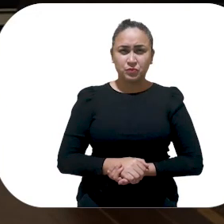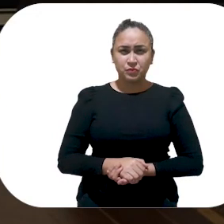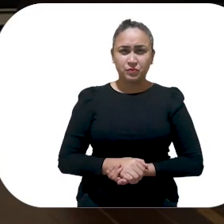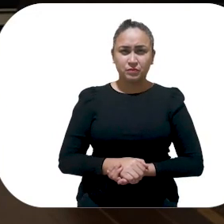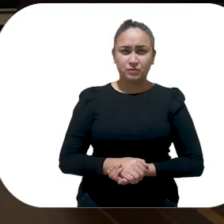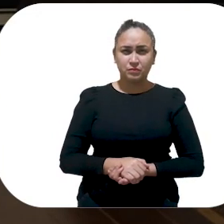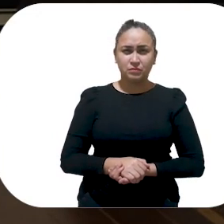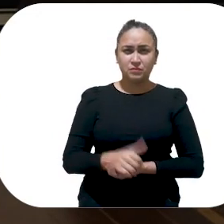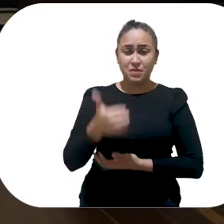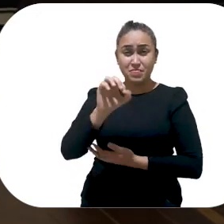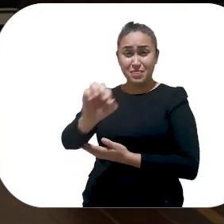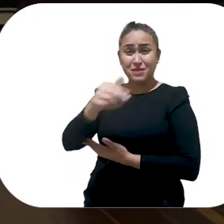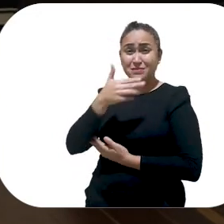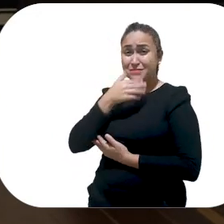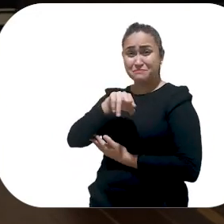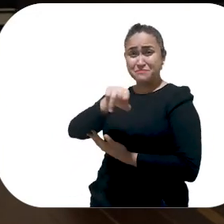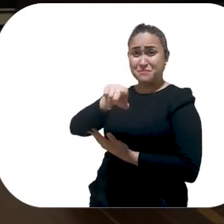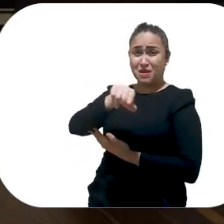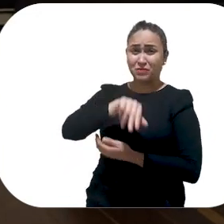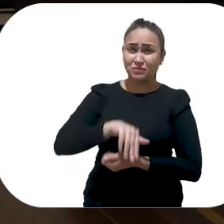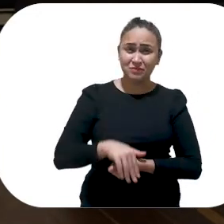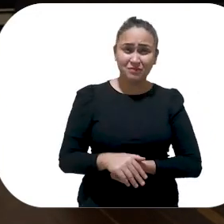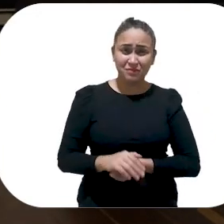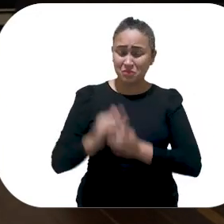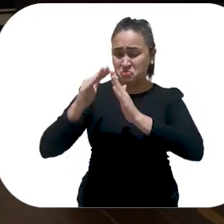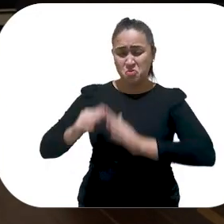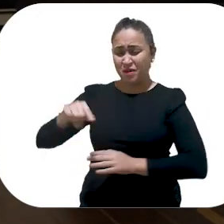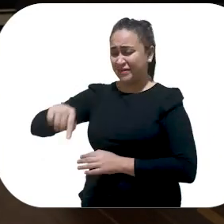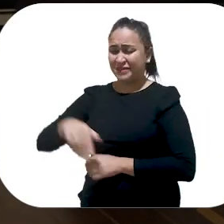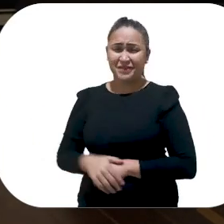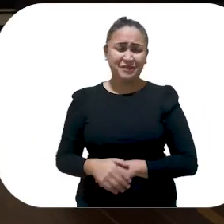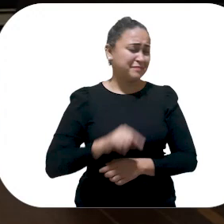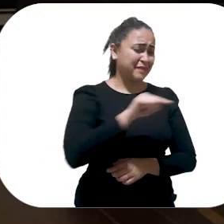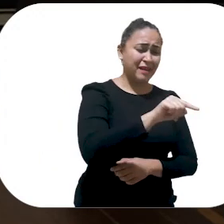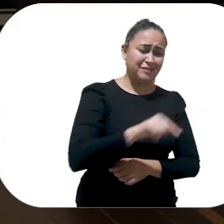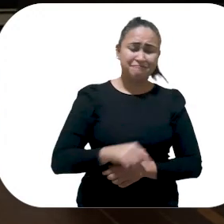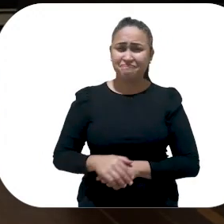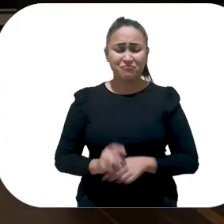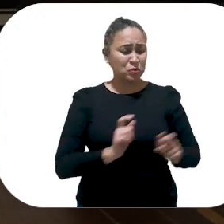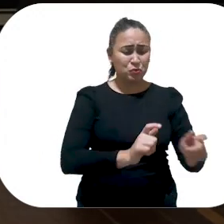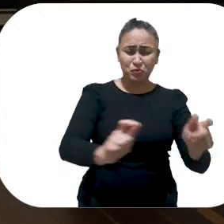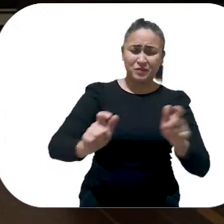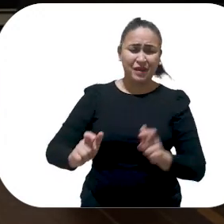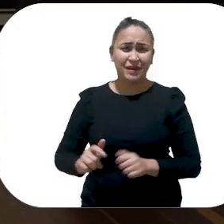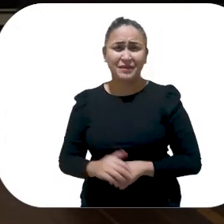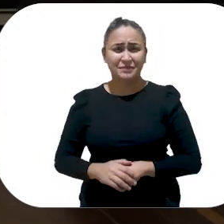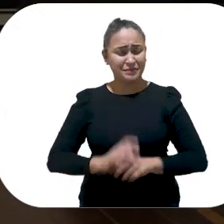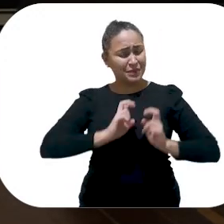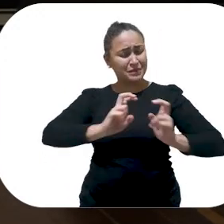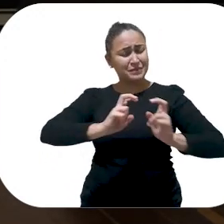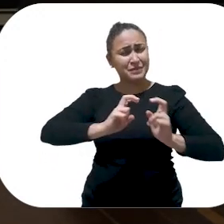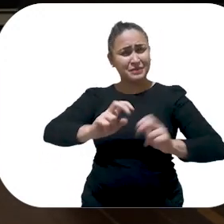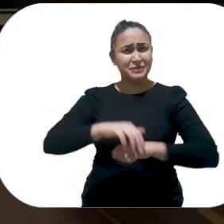10 irmãos. Moro aqui, moro ali. na estação,